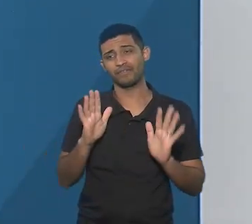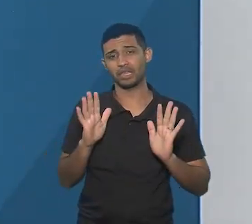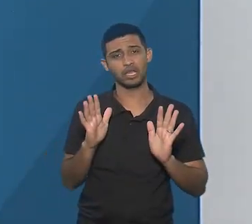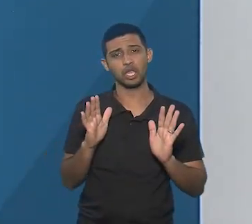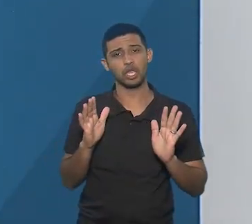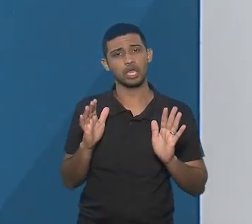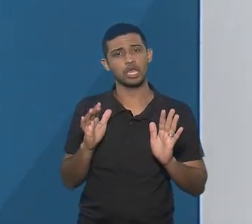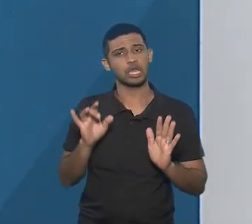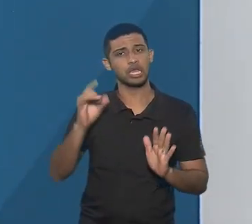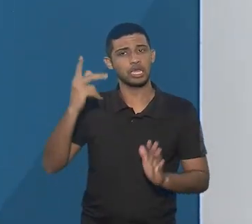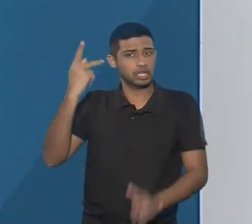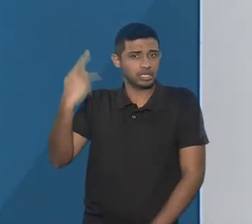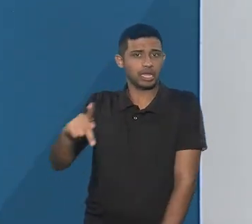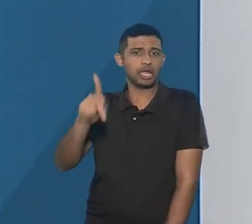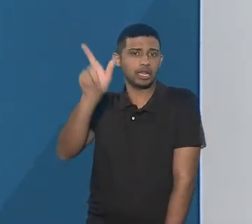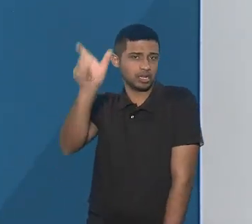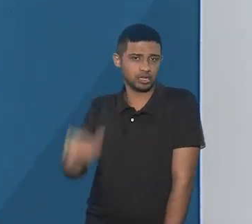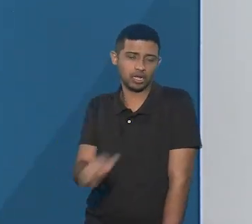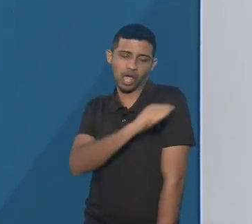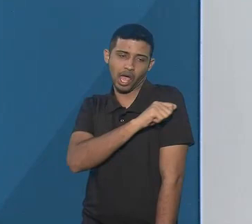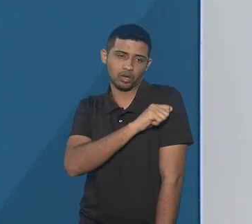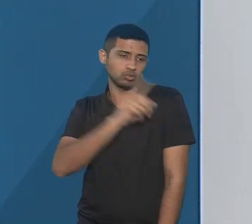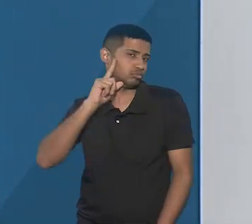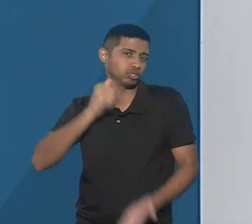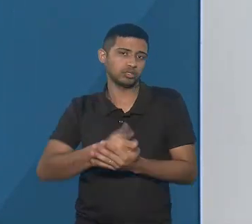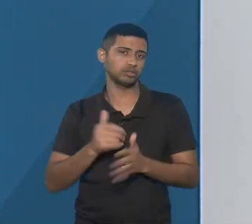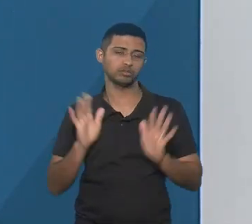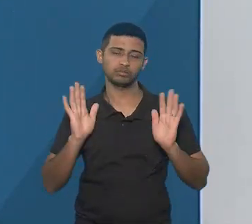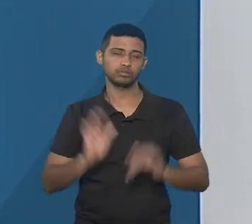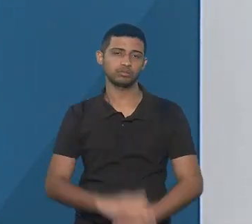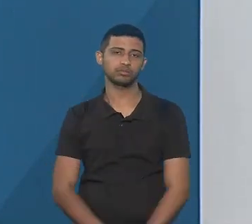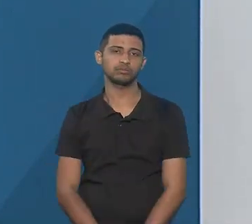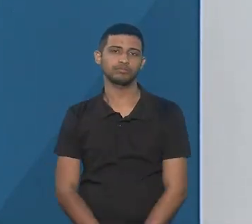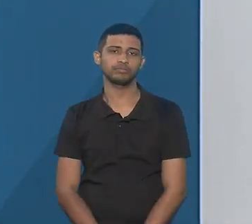emitir, mas aí ficaria facultado ao aluno,